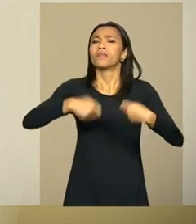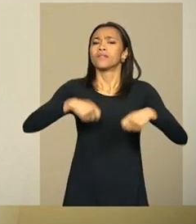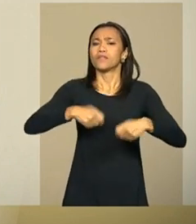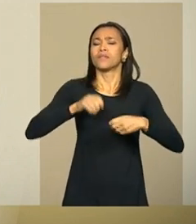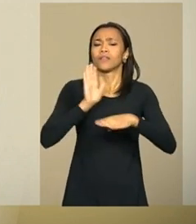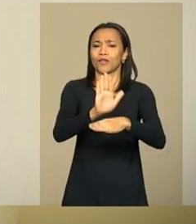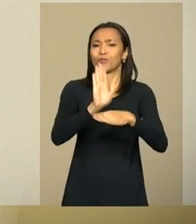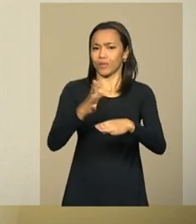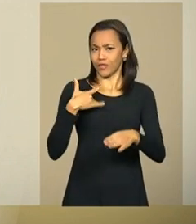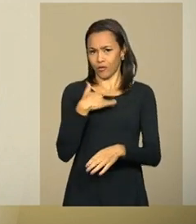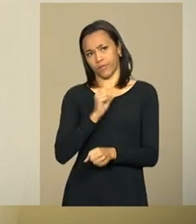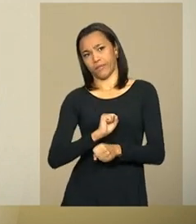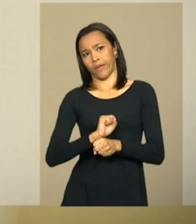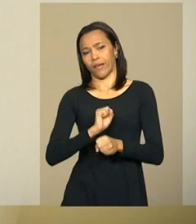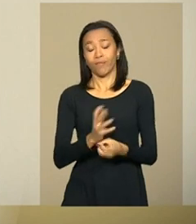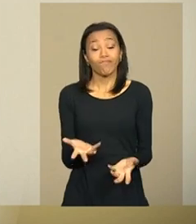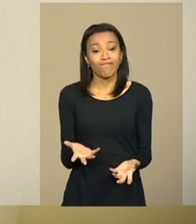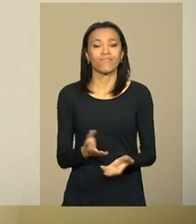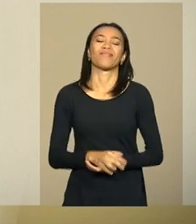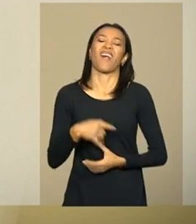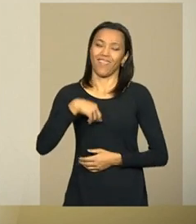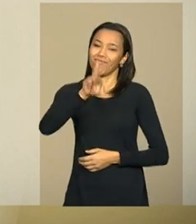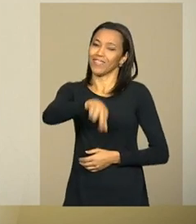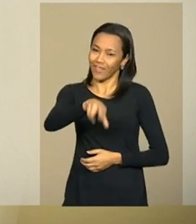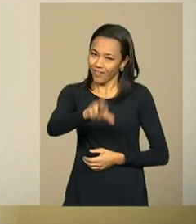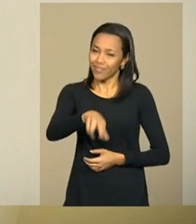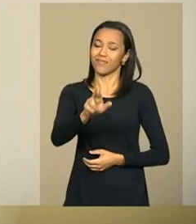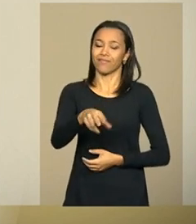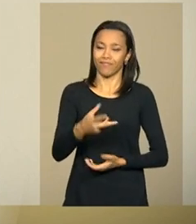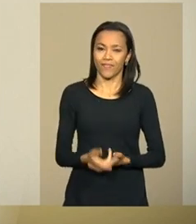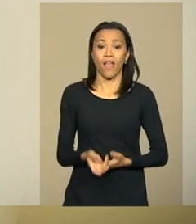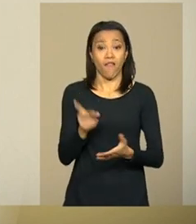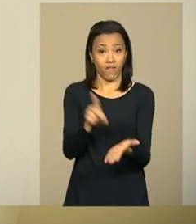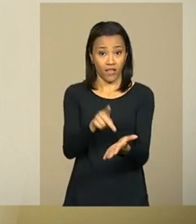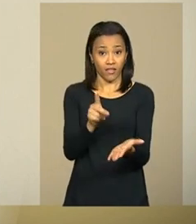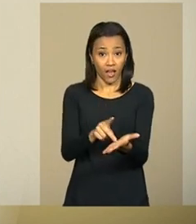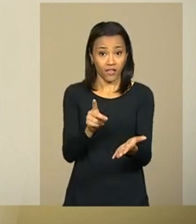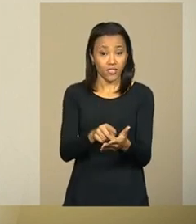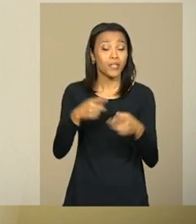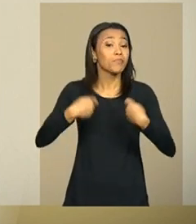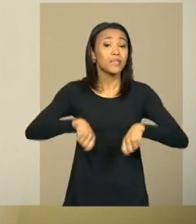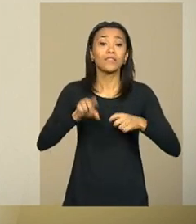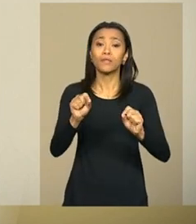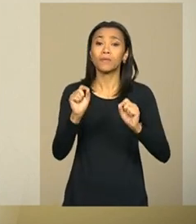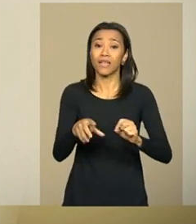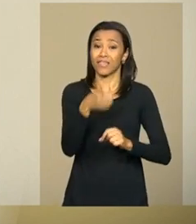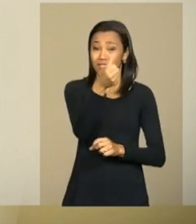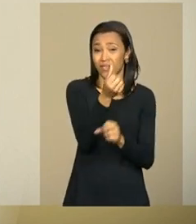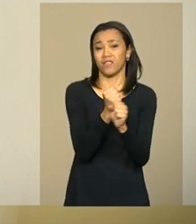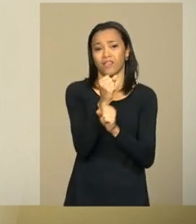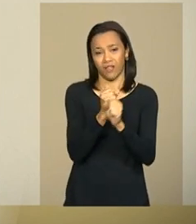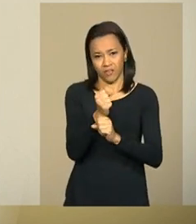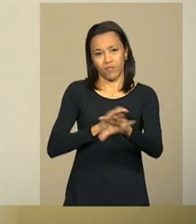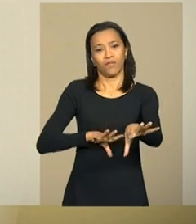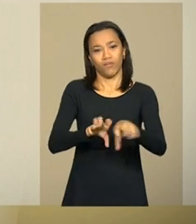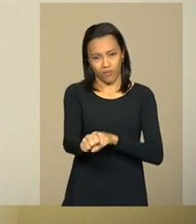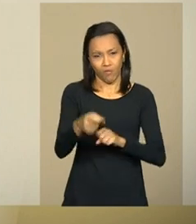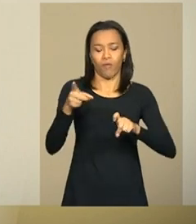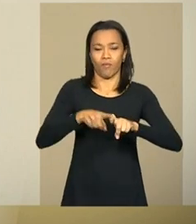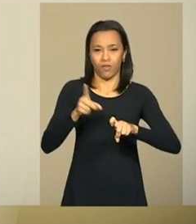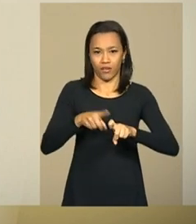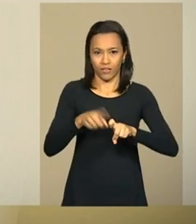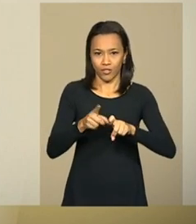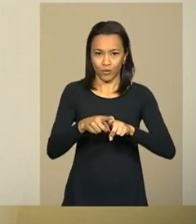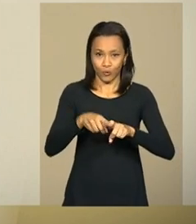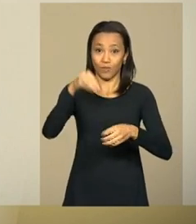saúde não pode esperar ah você tem toda a razão Luciano A verdade é que são necessários 6 anos para se formar um médico